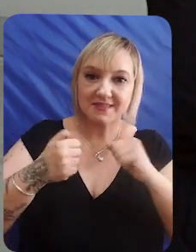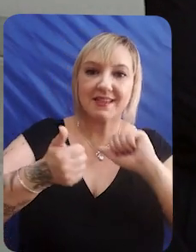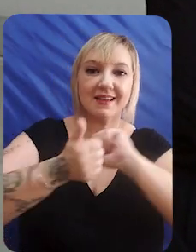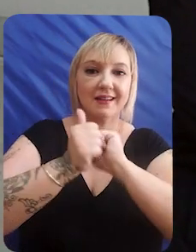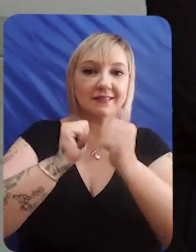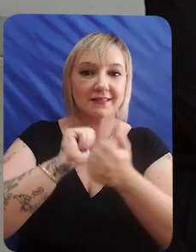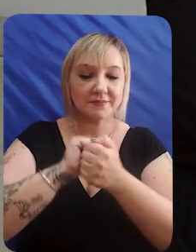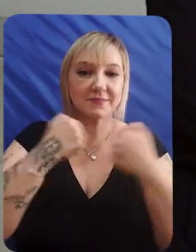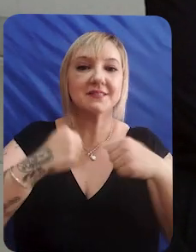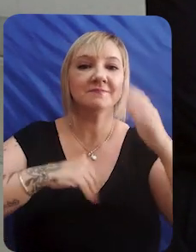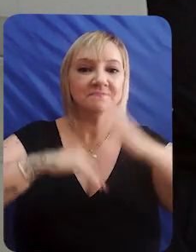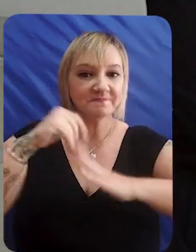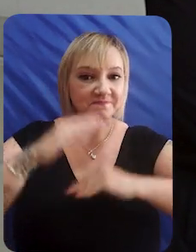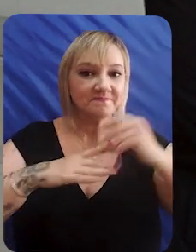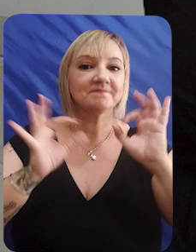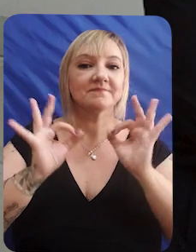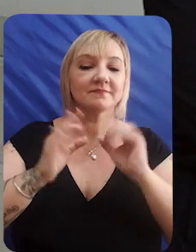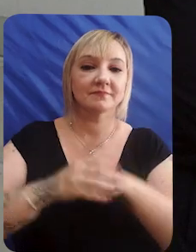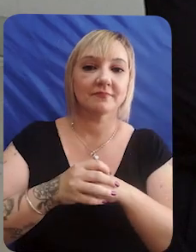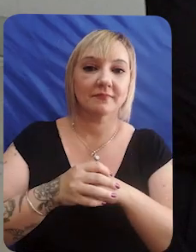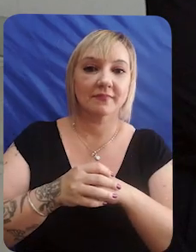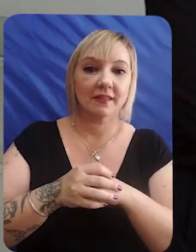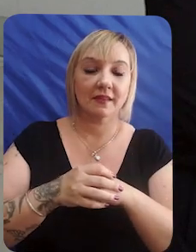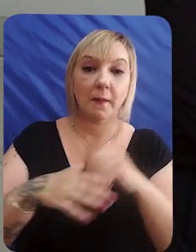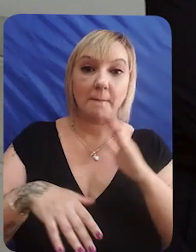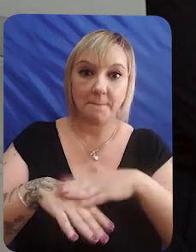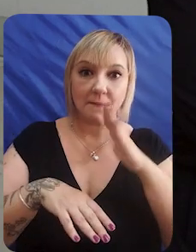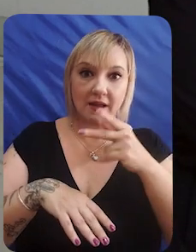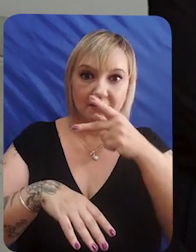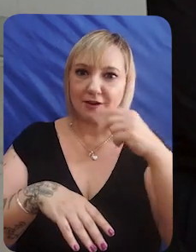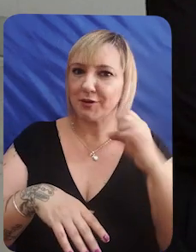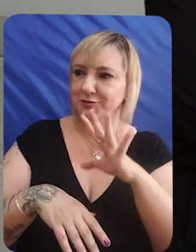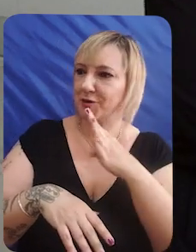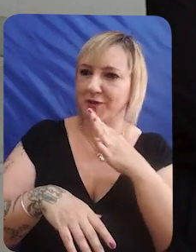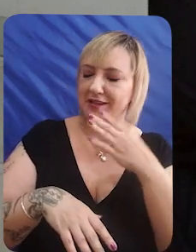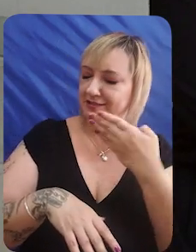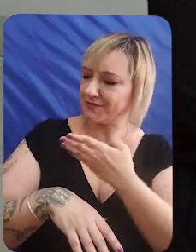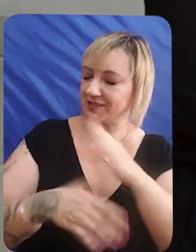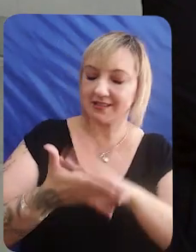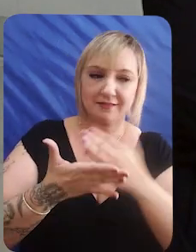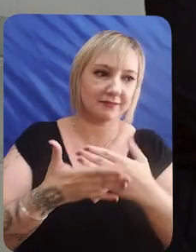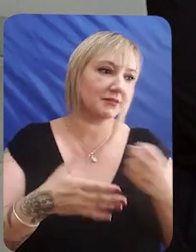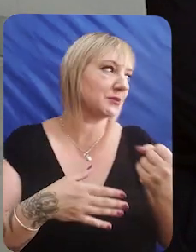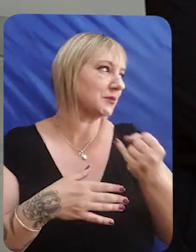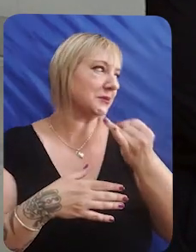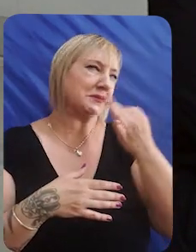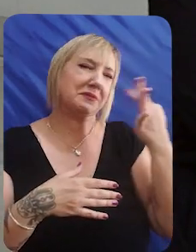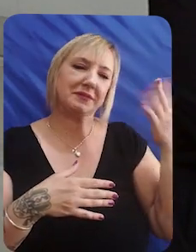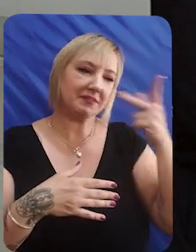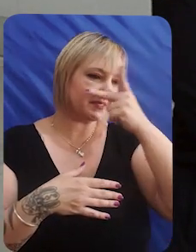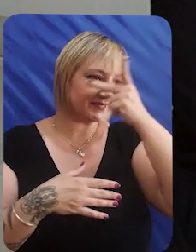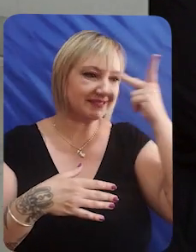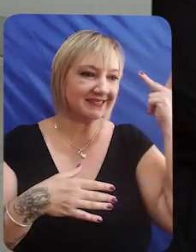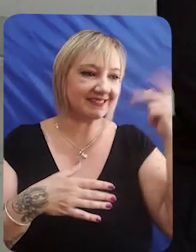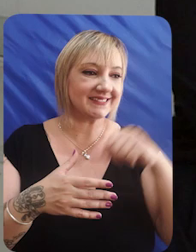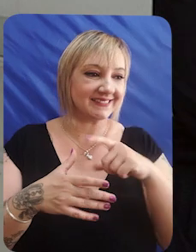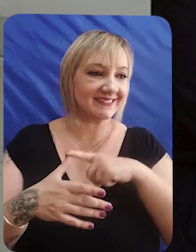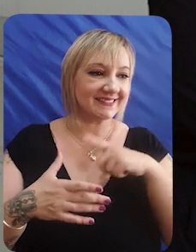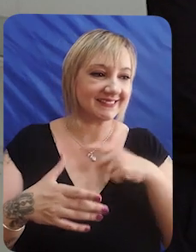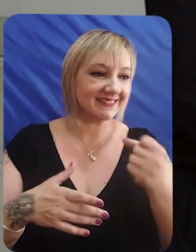coisa mais profissional mesmo. Exatamente. E tem mais pessoas, eu só conheço você. Mas tem mais. Tem um grupo